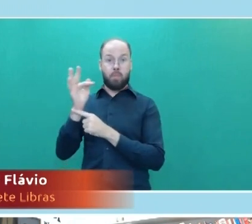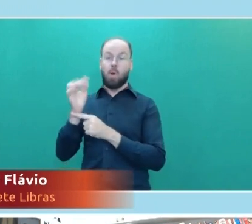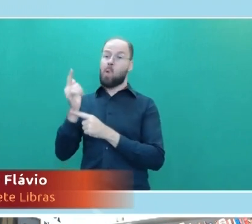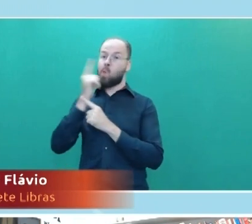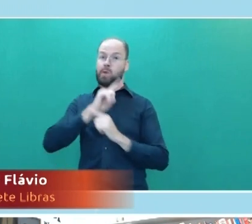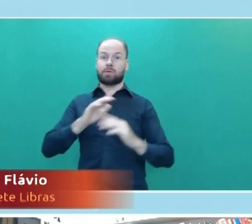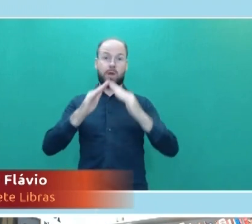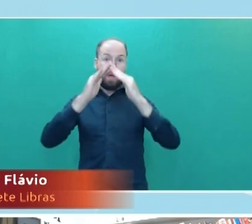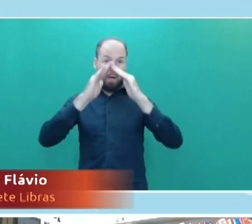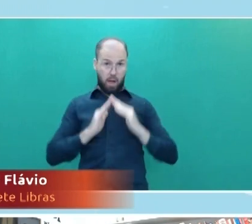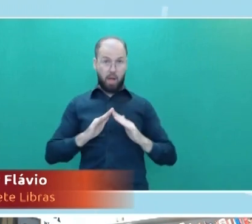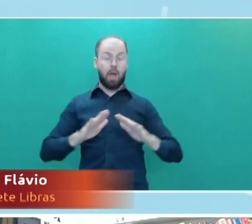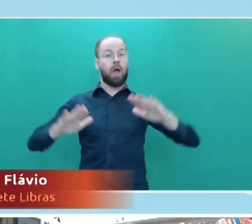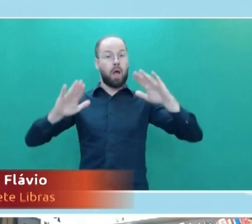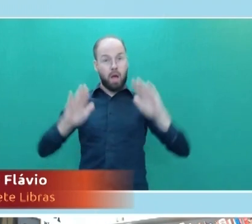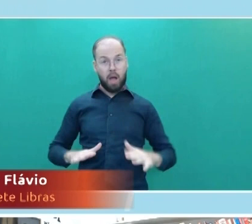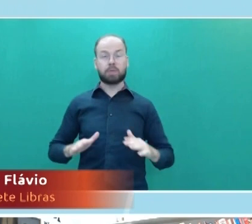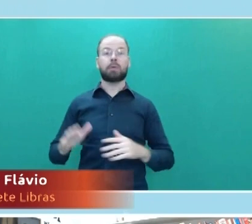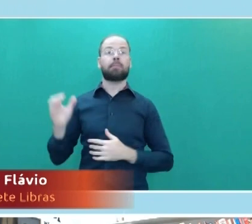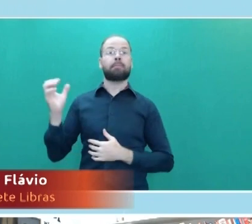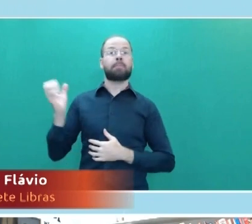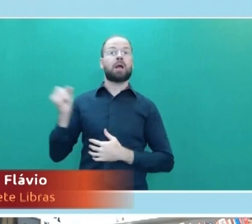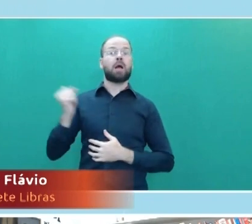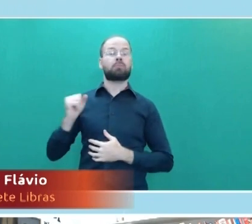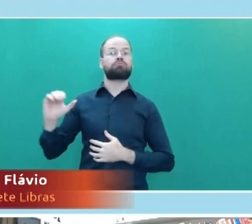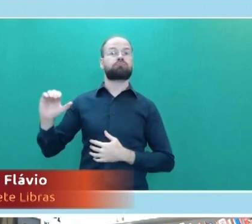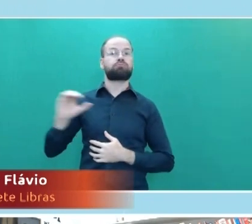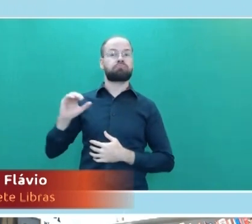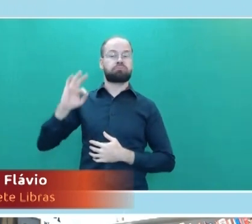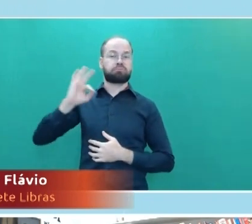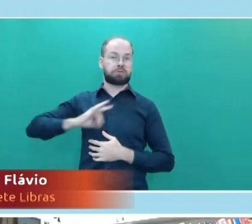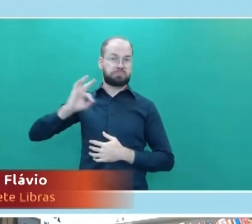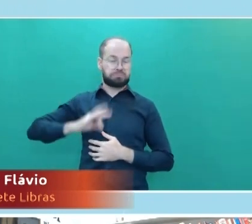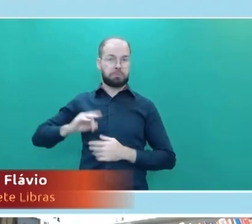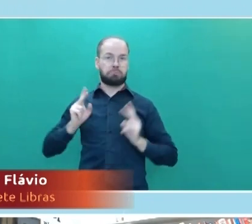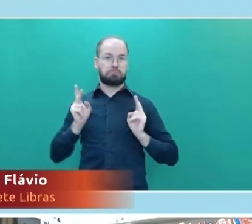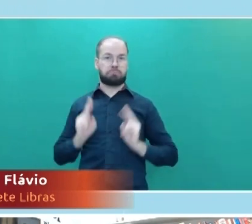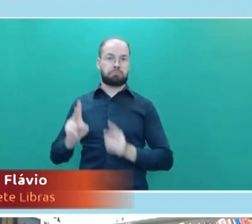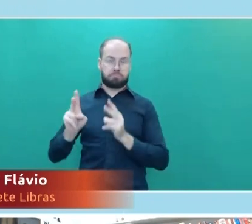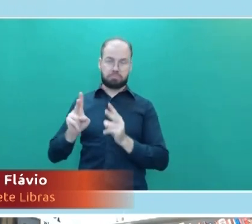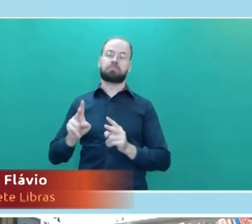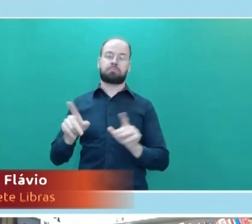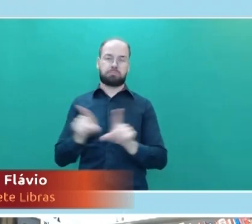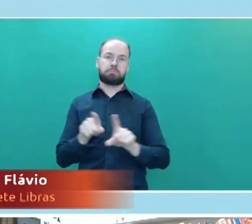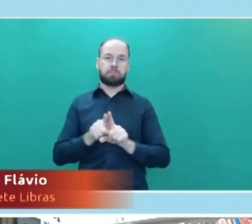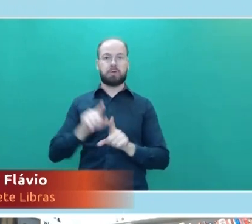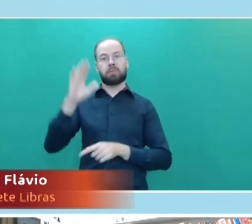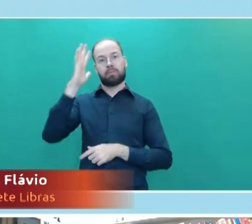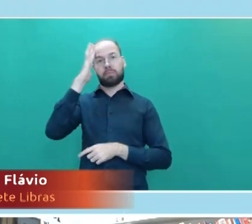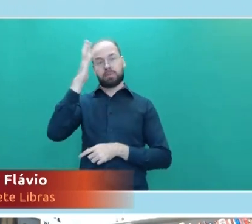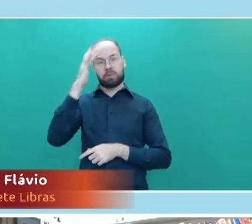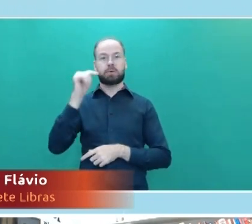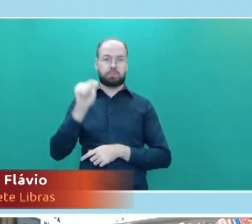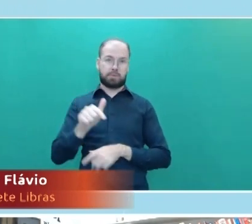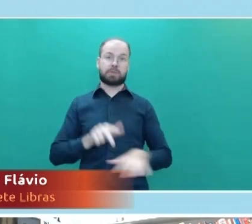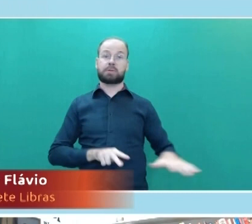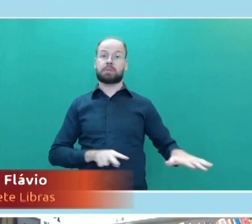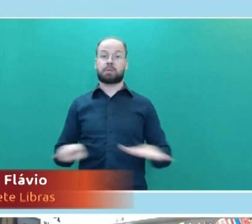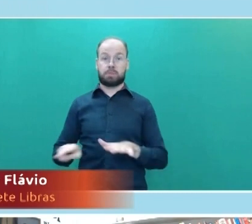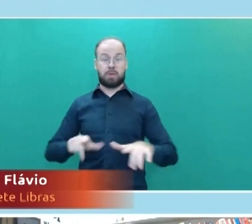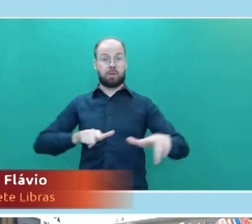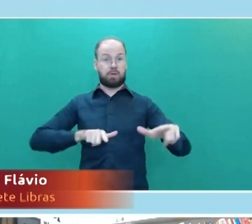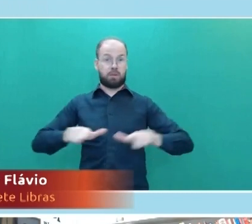né, conseguiu ter algum tipo de benefício que pudesse ficar em casa. E até pensando nessa semana, né, do trabalhador,